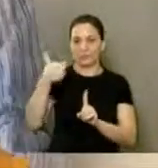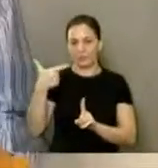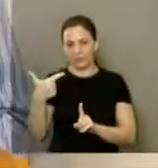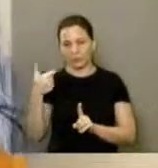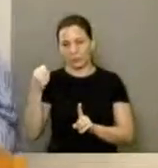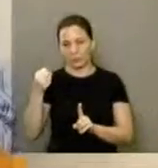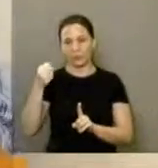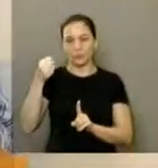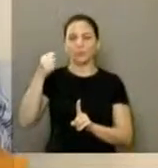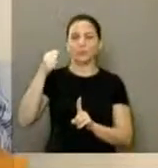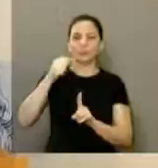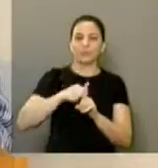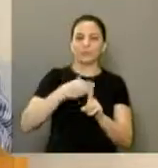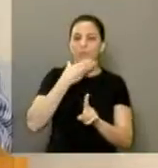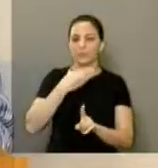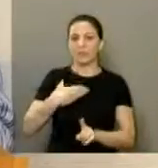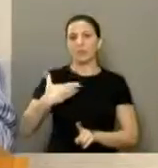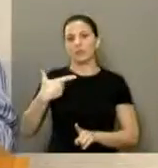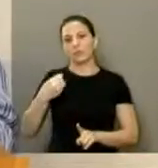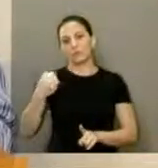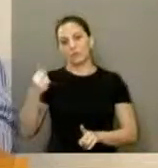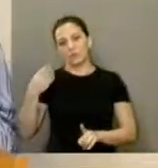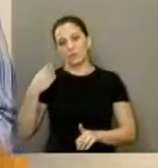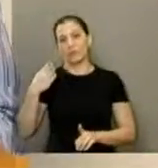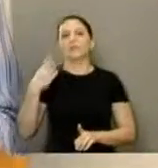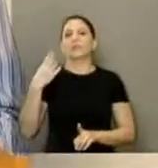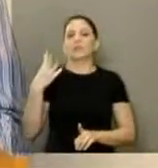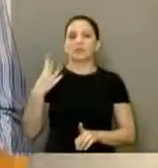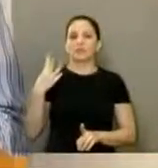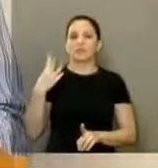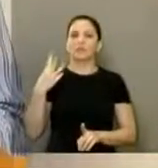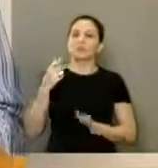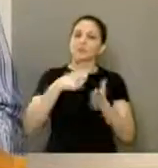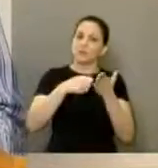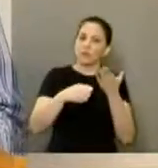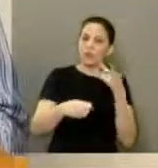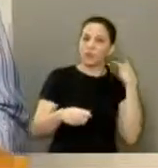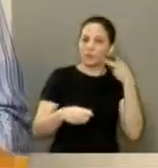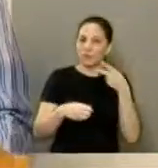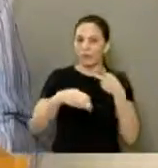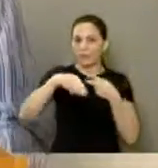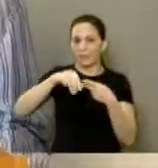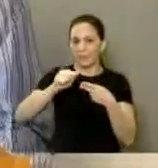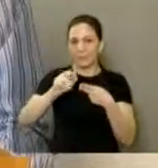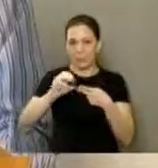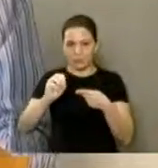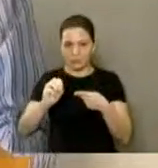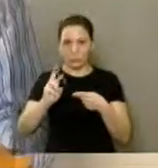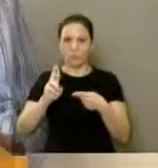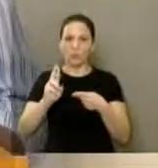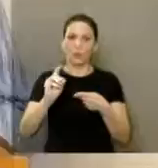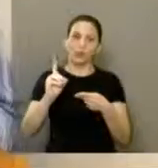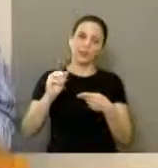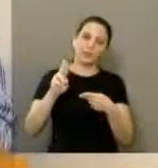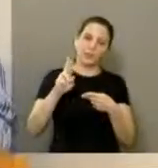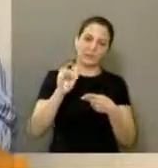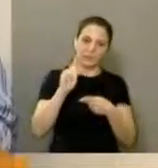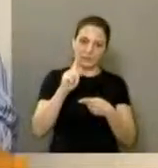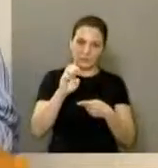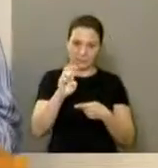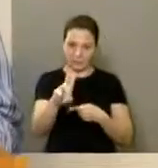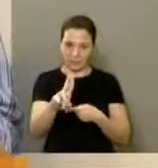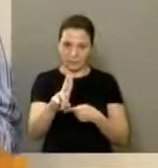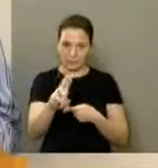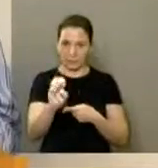de 2003, projeto de lei 050/3, autor, o vereador Marcos José Rodrigues, onde diz assim, no